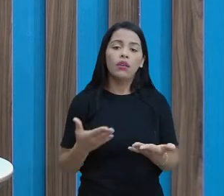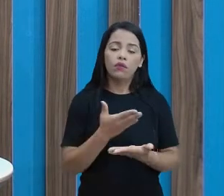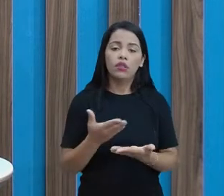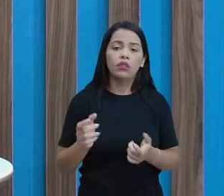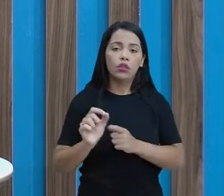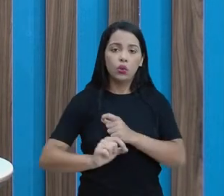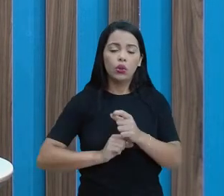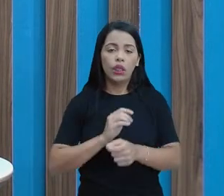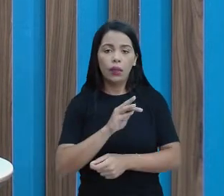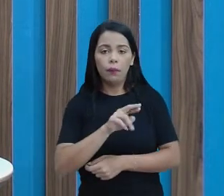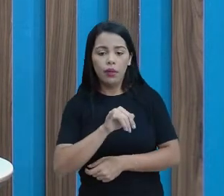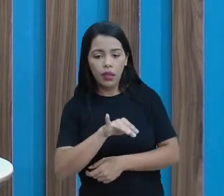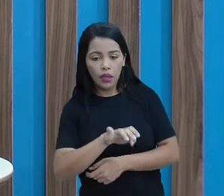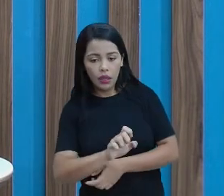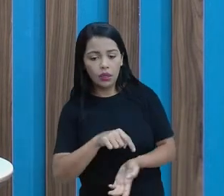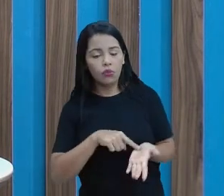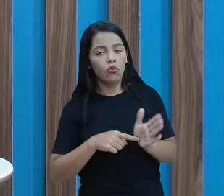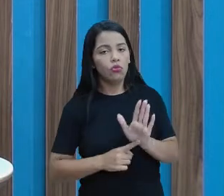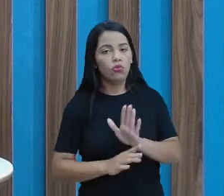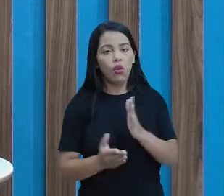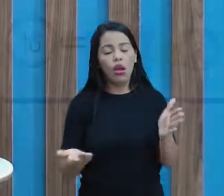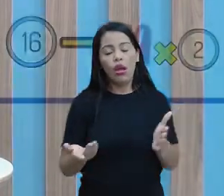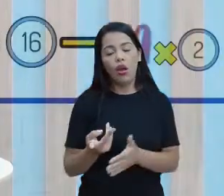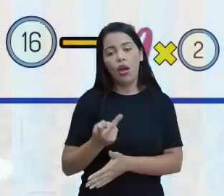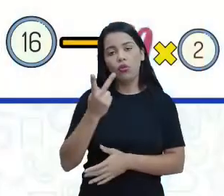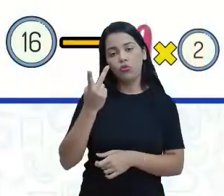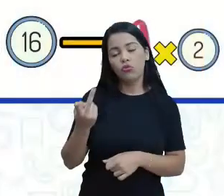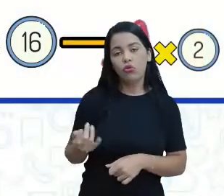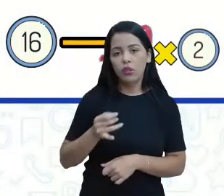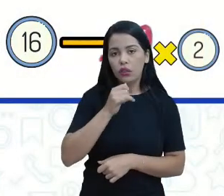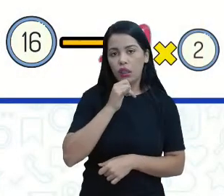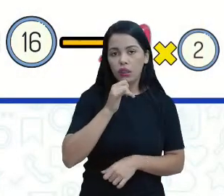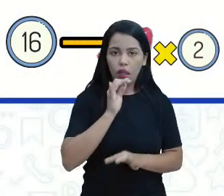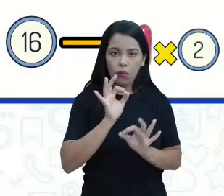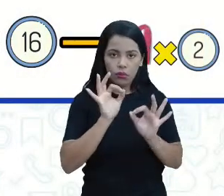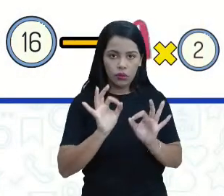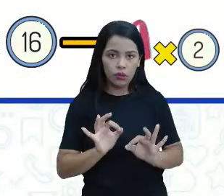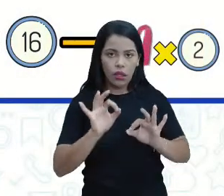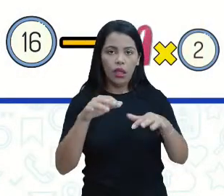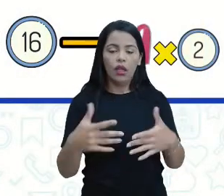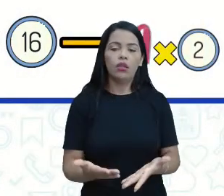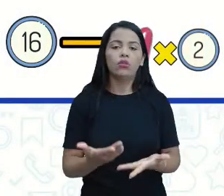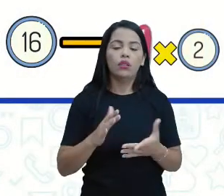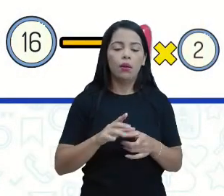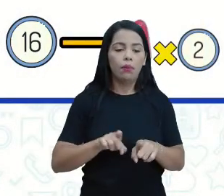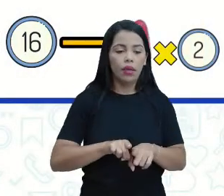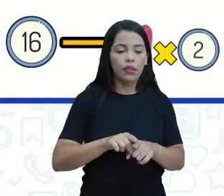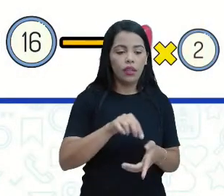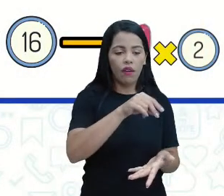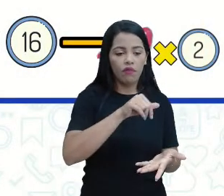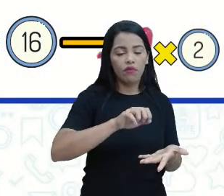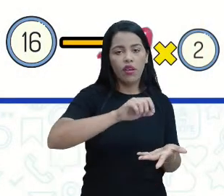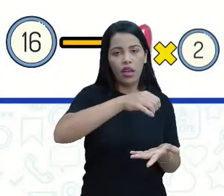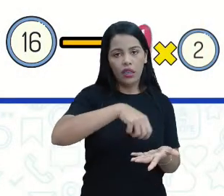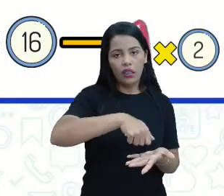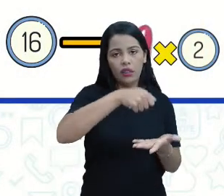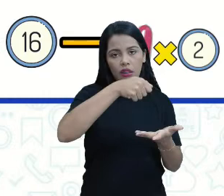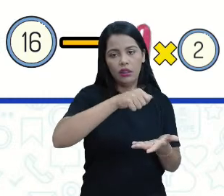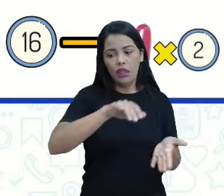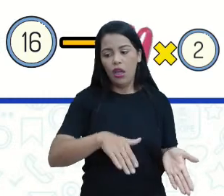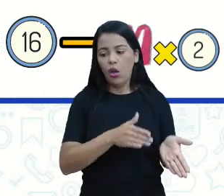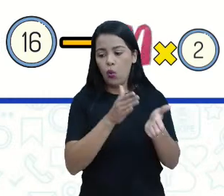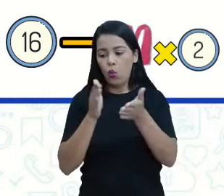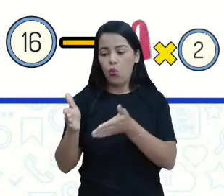aí nesses dois exemplos. No exemplo da farinha com os pães e no exemplo dos minutos aí com os baldes. E você vai notar